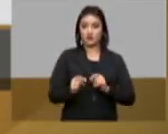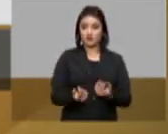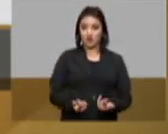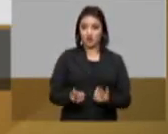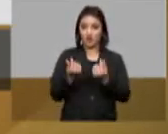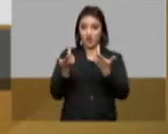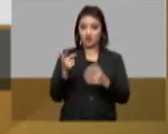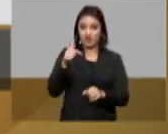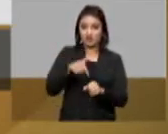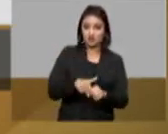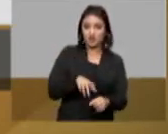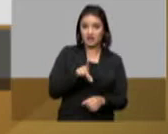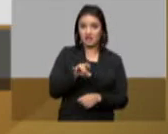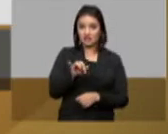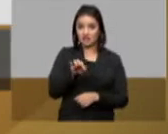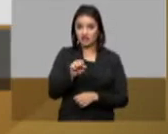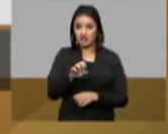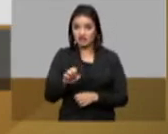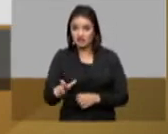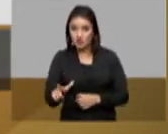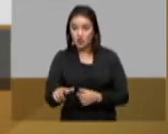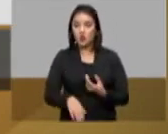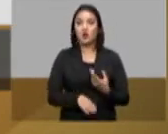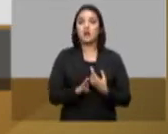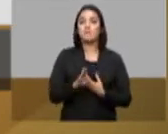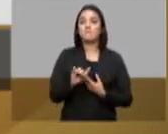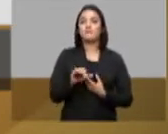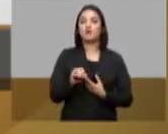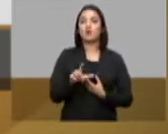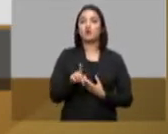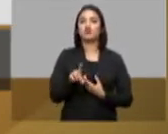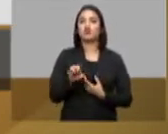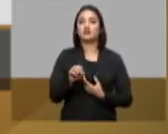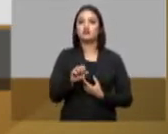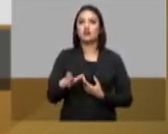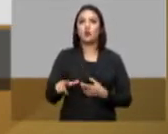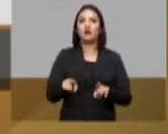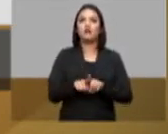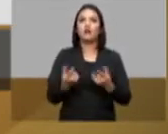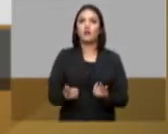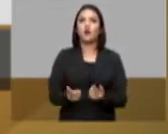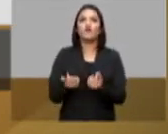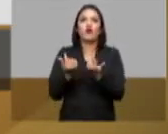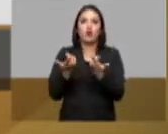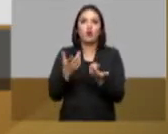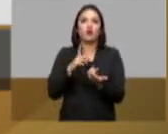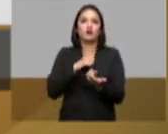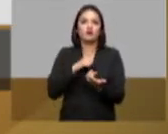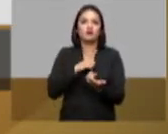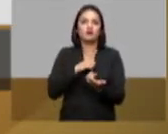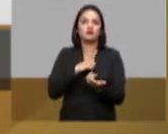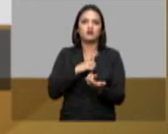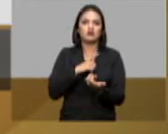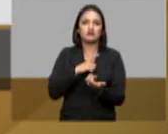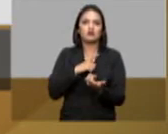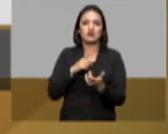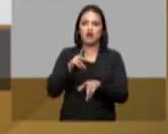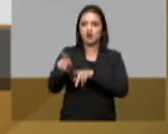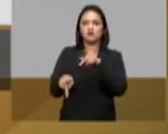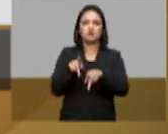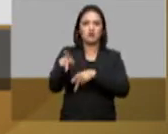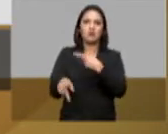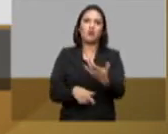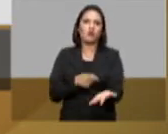óleo diesel, do biodiesel e do QAV, e também dos preços, na verdade, que são oferecidos a toda a